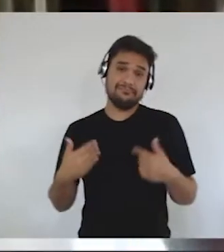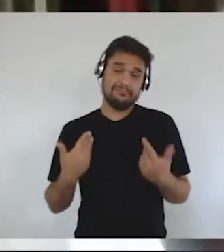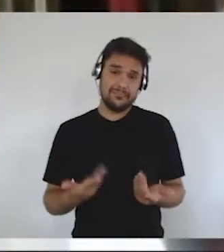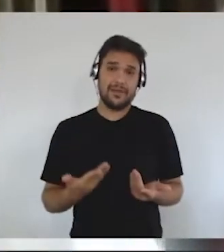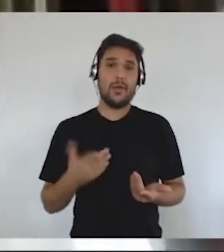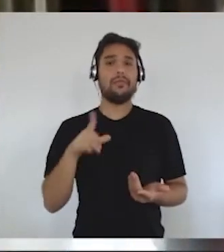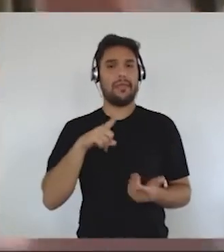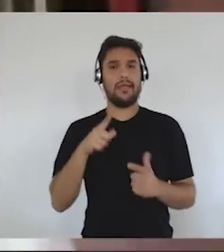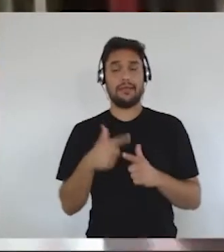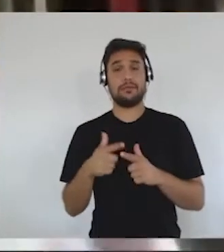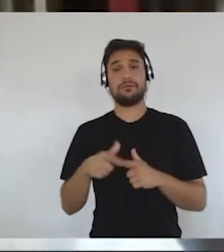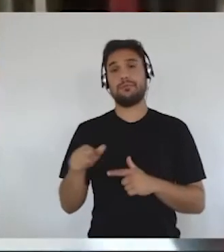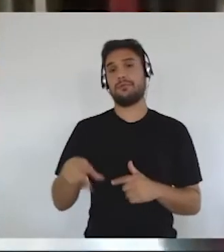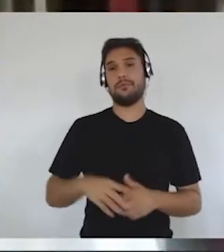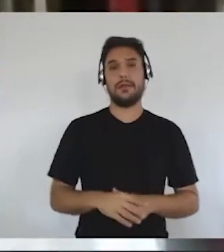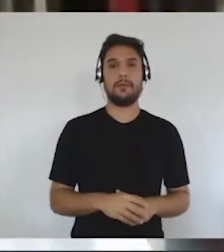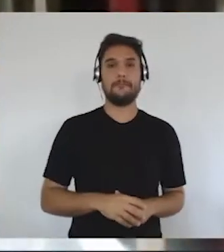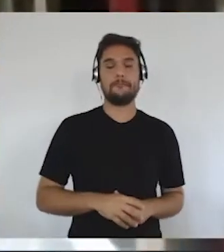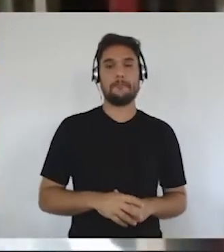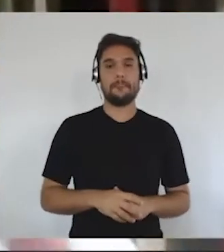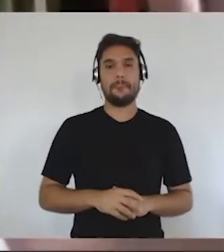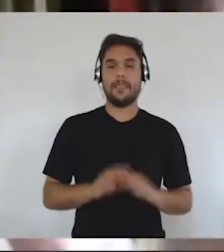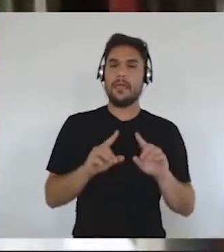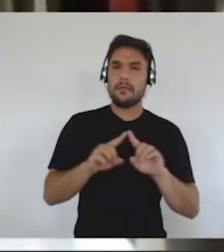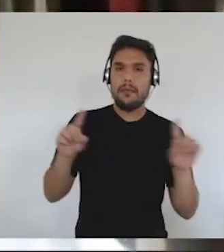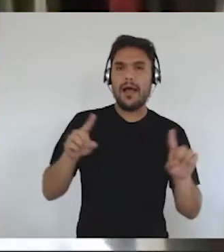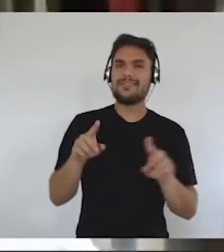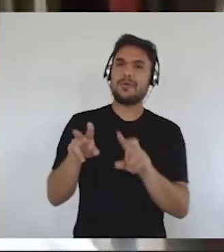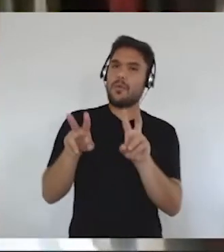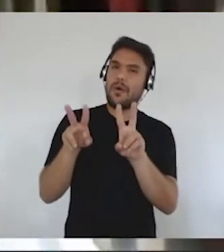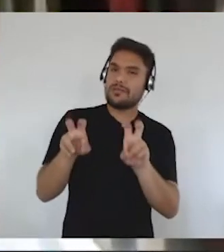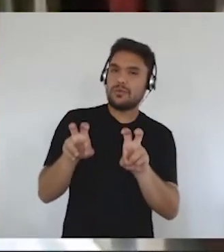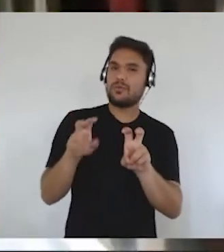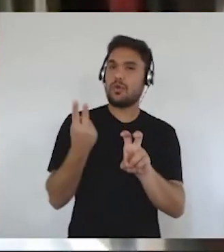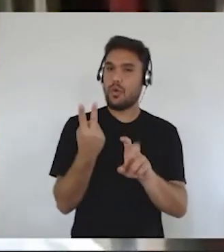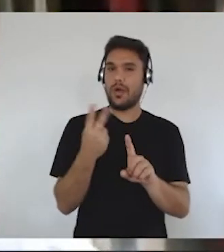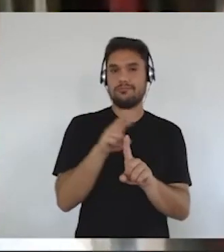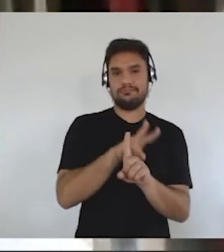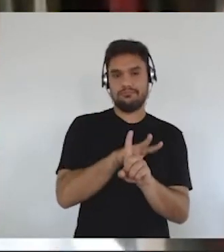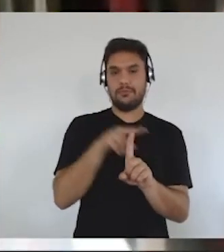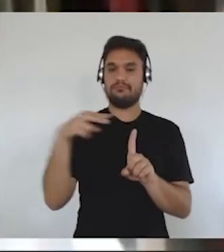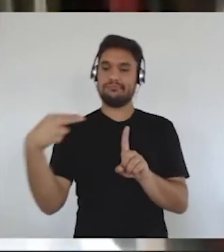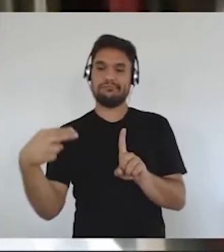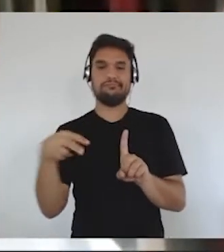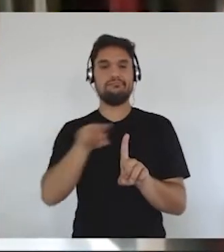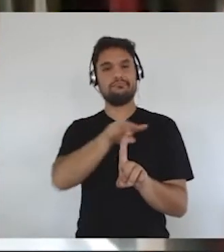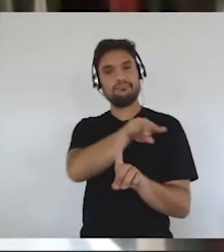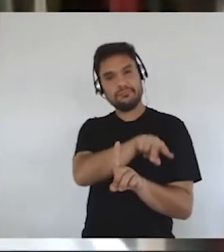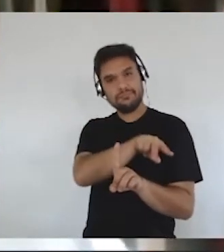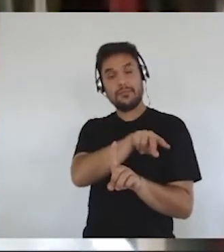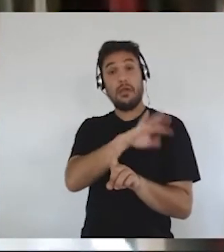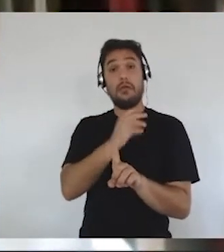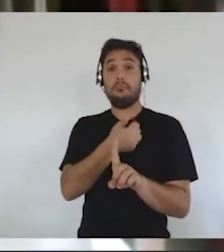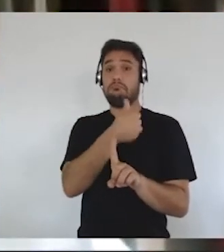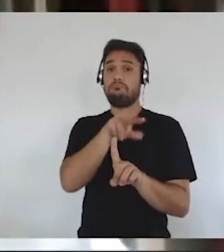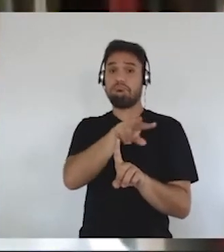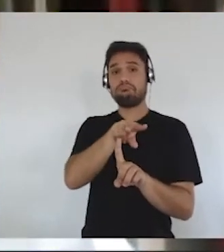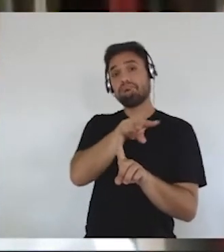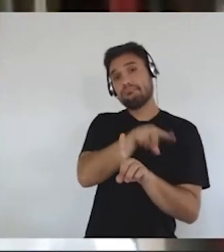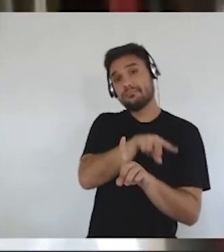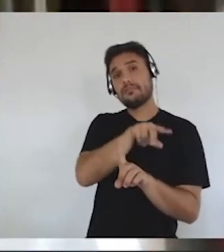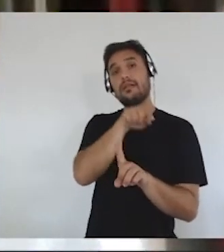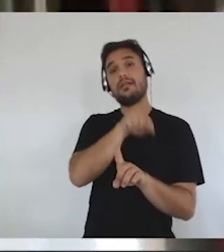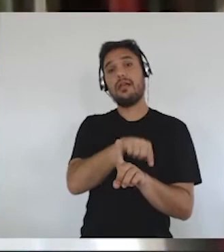essa problemática. Mas, entrando direto ao ponto, o assunto pode ser visto sob duas óticas. Uma primeira ótica que não se